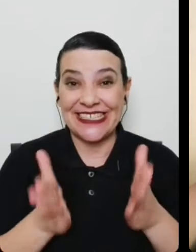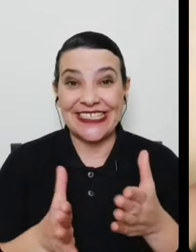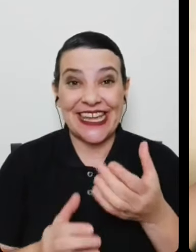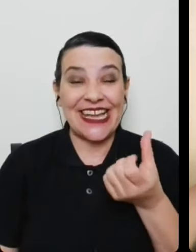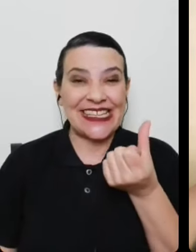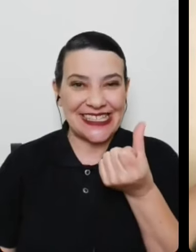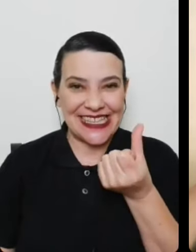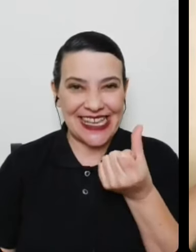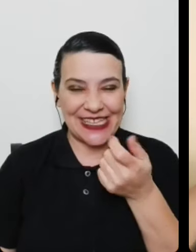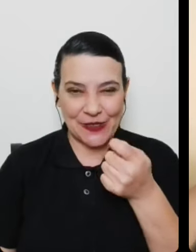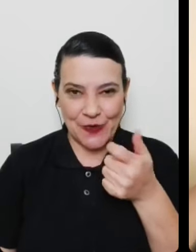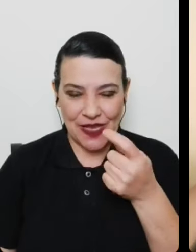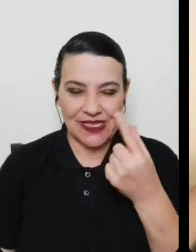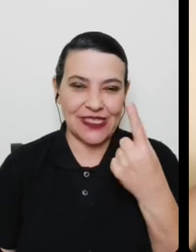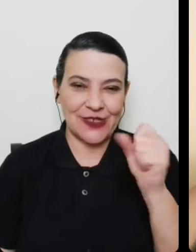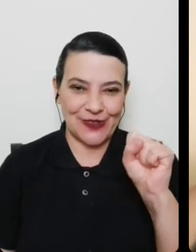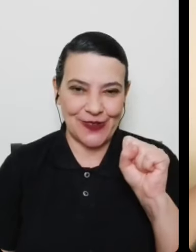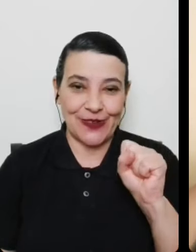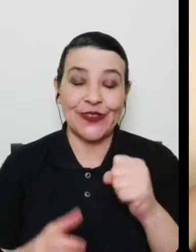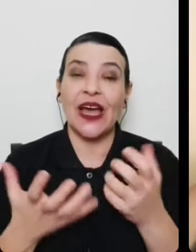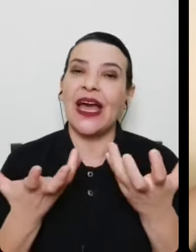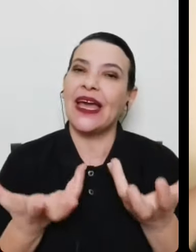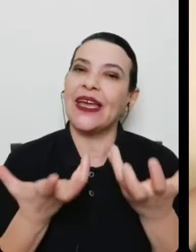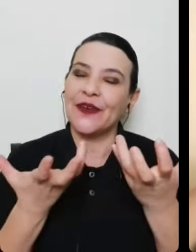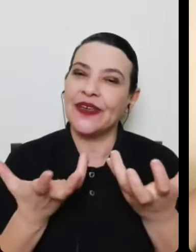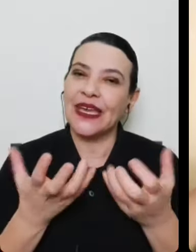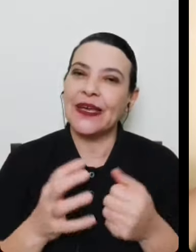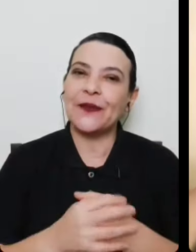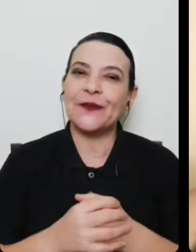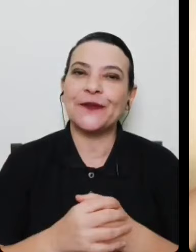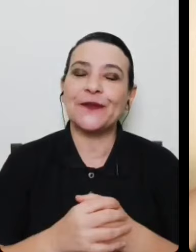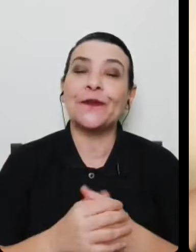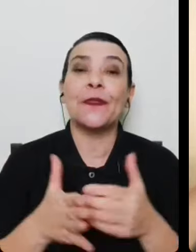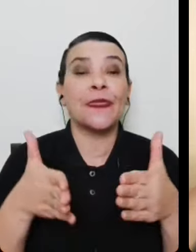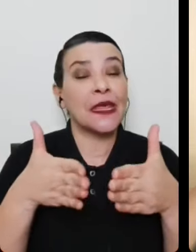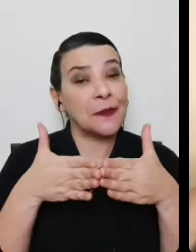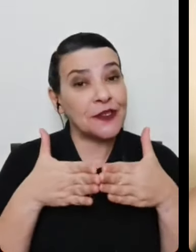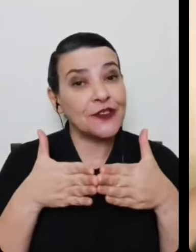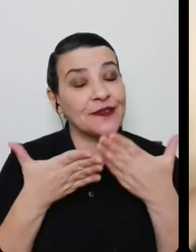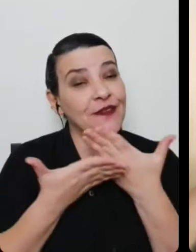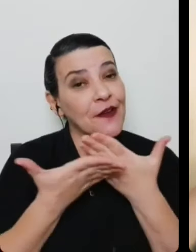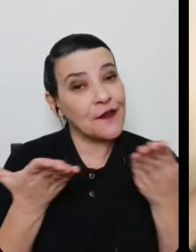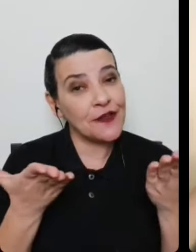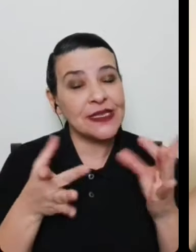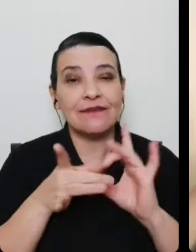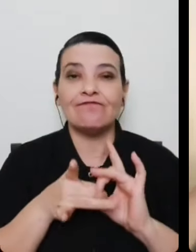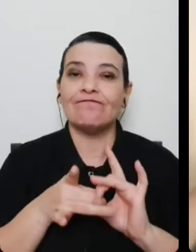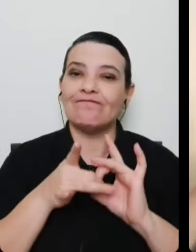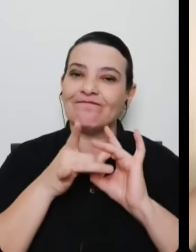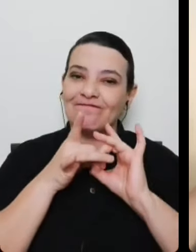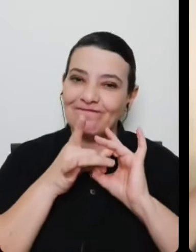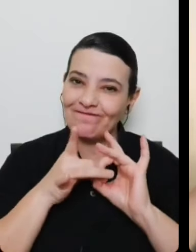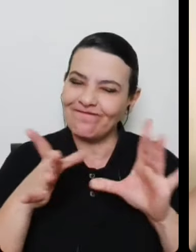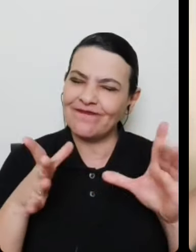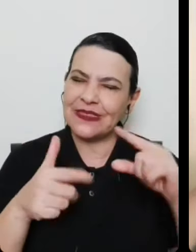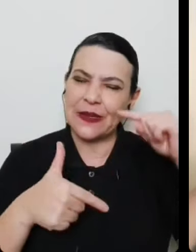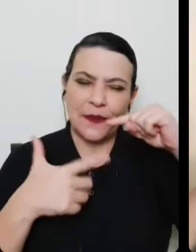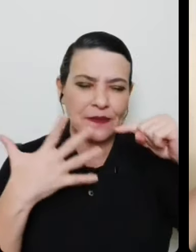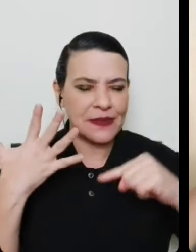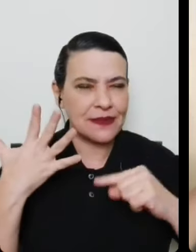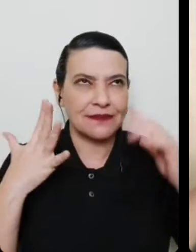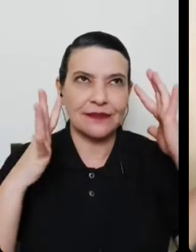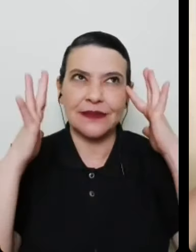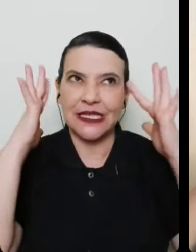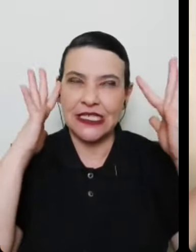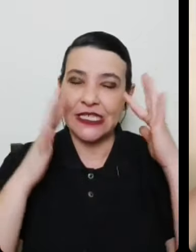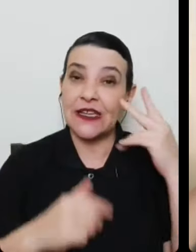6 horas, e eu queria pedir para você deixar, assim, né, de tantas coisas que eu imagino que você tem